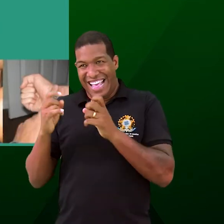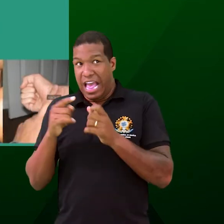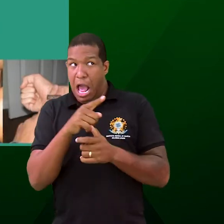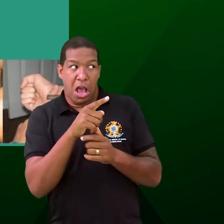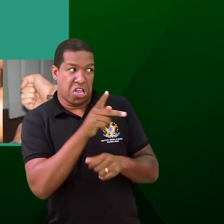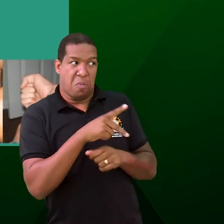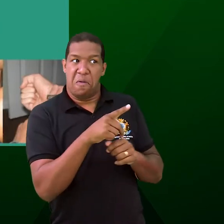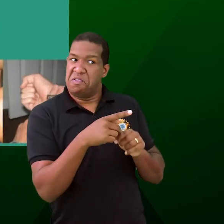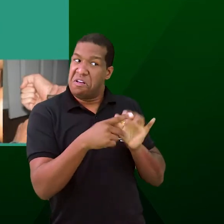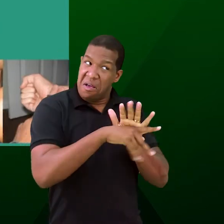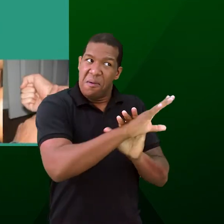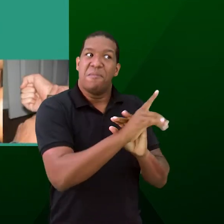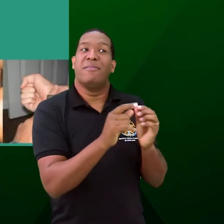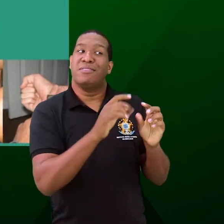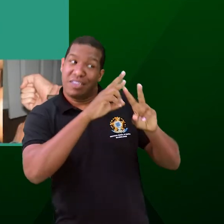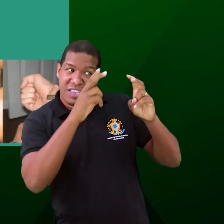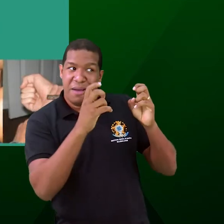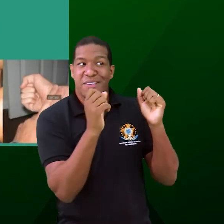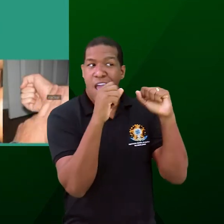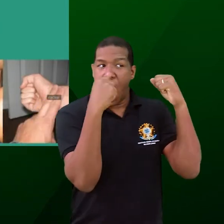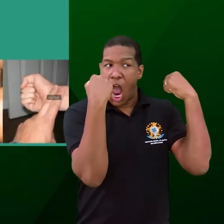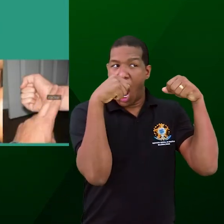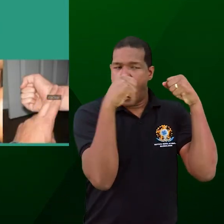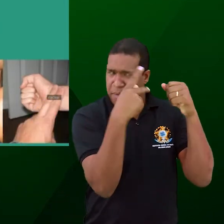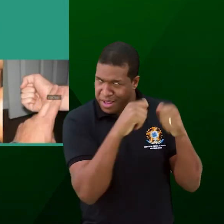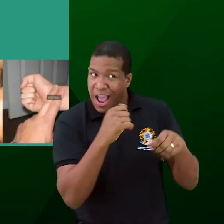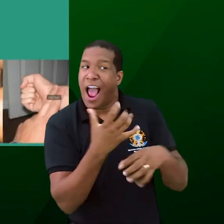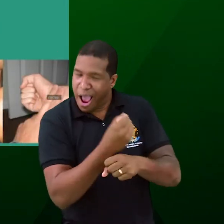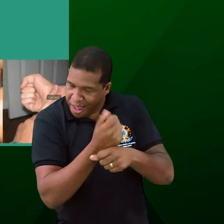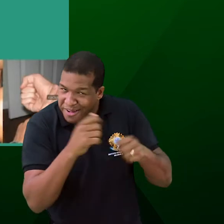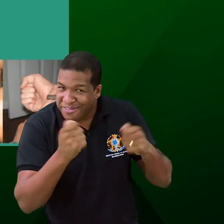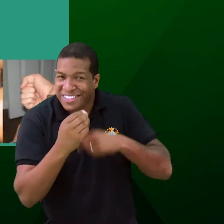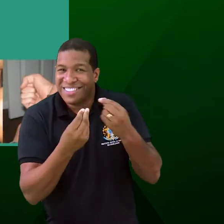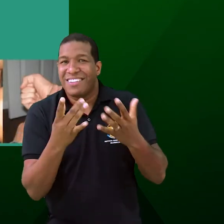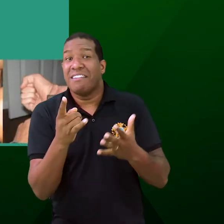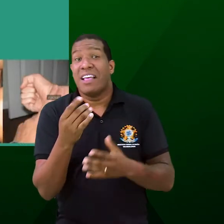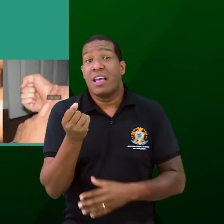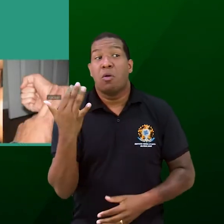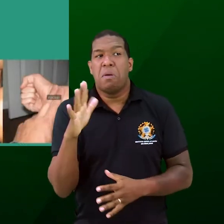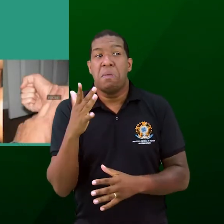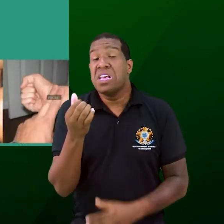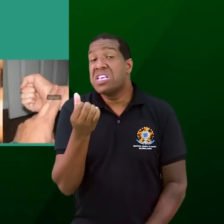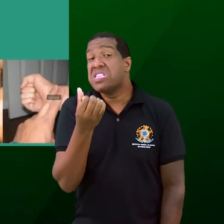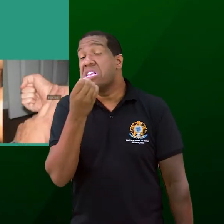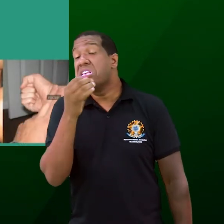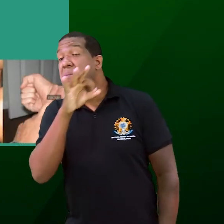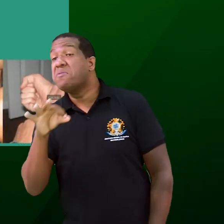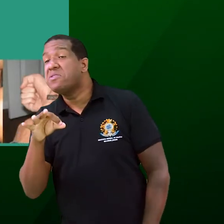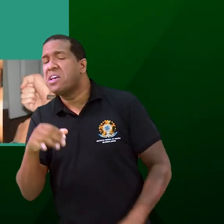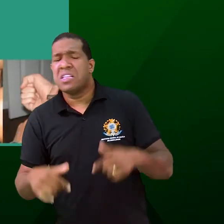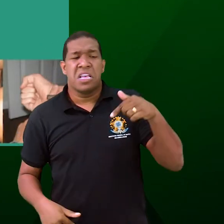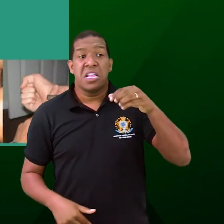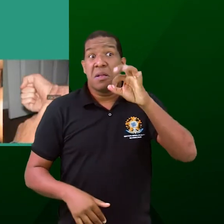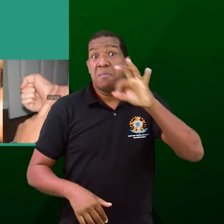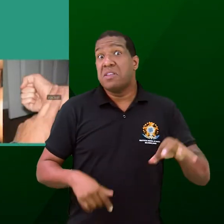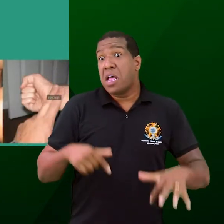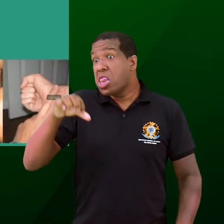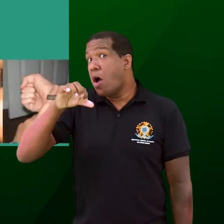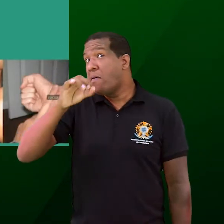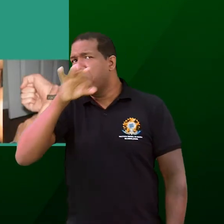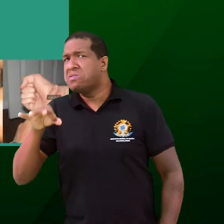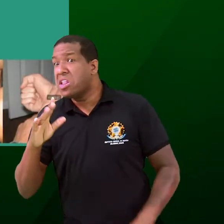questão? Deixamos para o final as questões? Maravilha, Marcelo. Pode seguir. Tá ótimo mesmo. Então tá. Então vamos seguindo